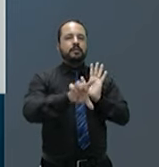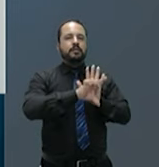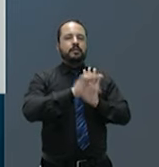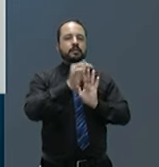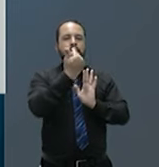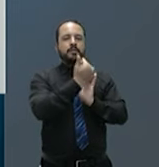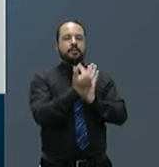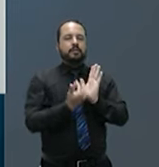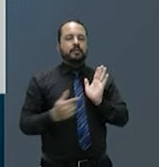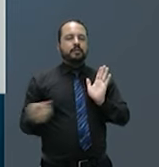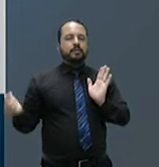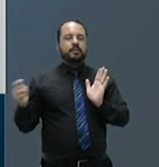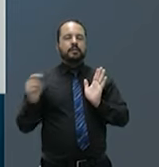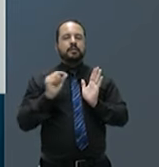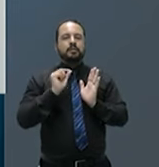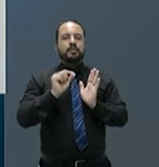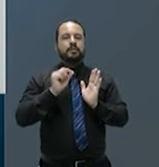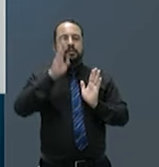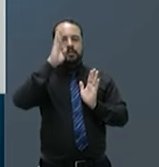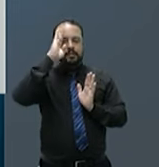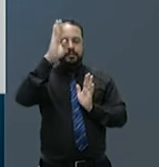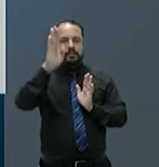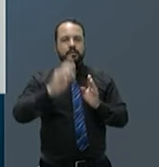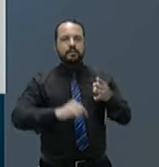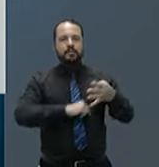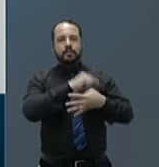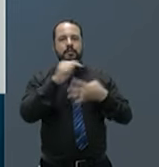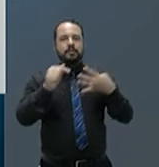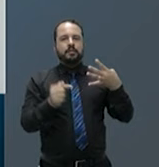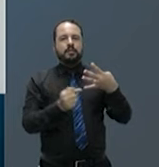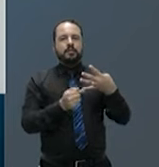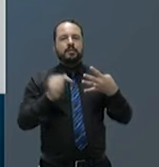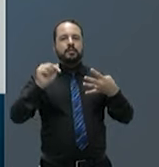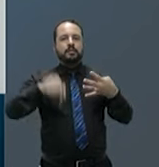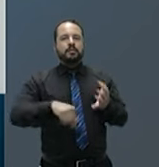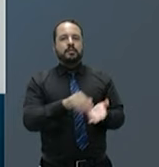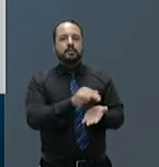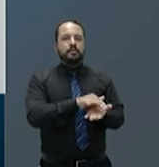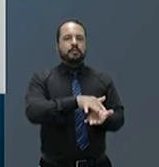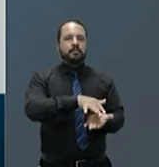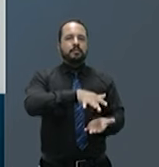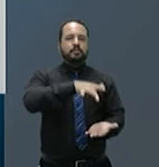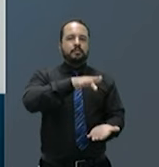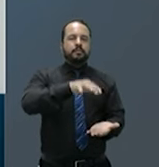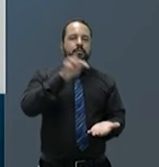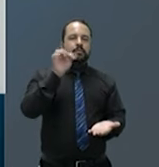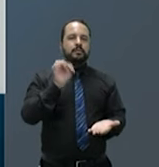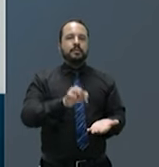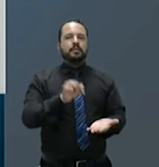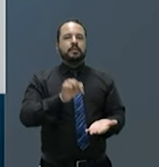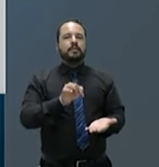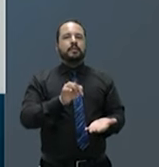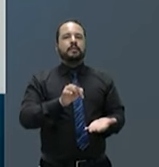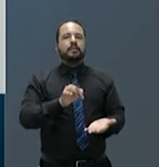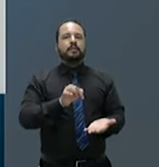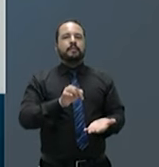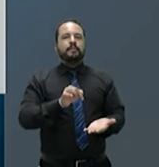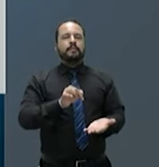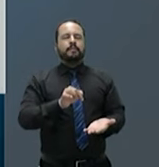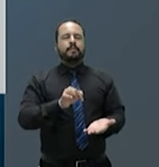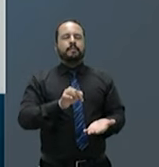Primeiramente, é necessário enfatizar que há provas já trazidas aos autos que demonstram que a Westland está acéfala. Daí que, num